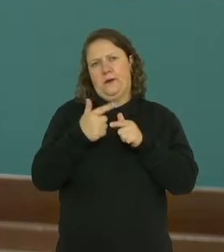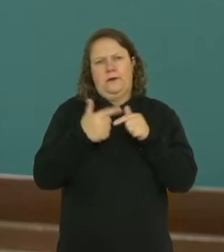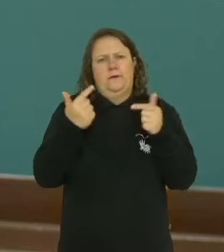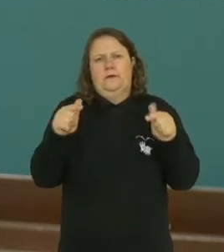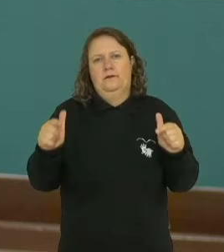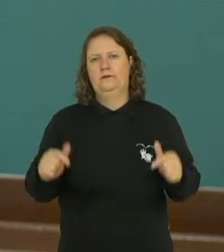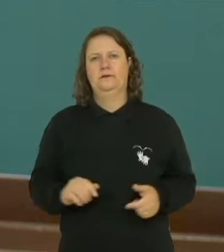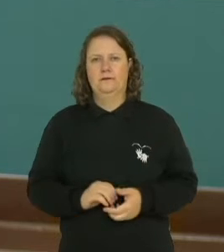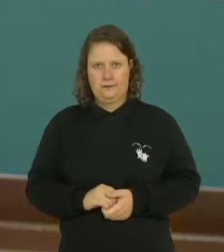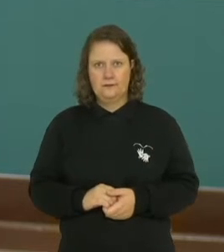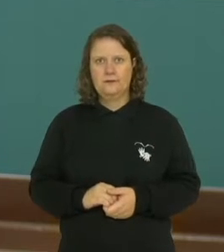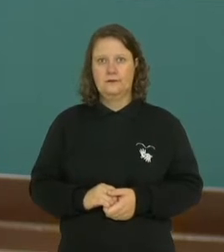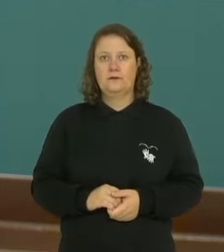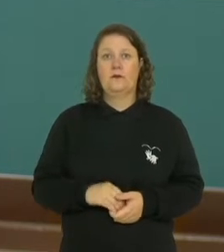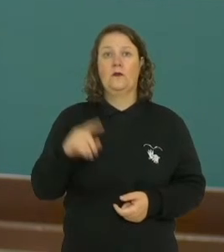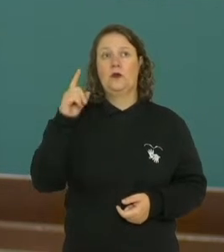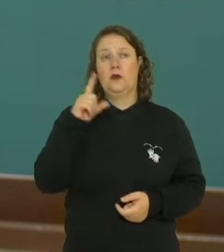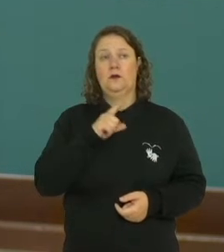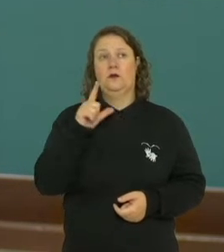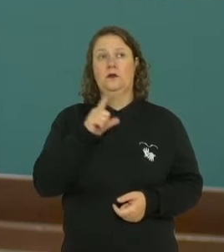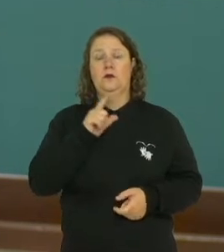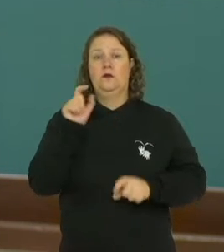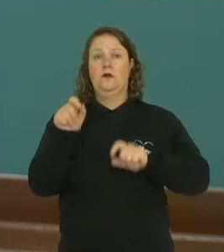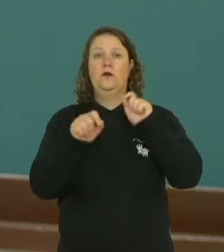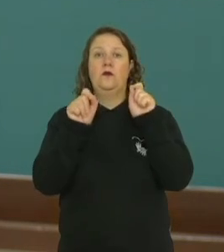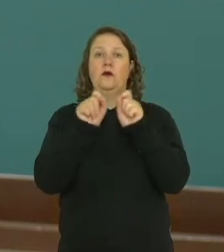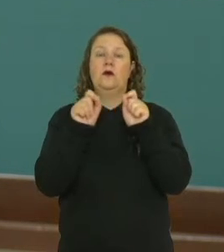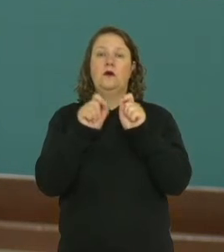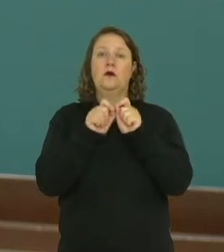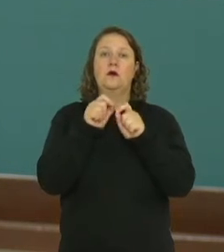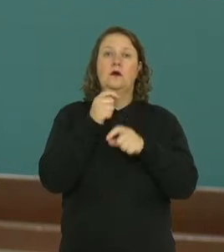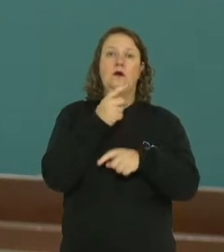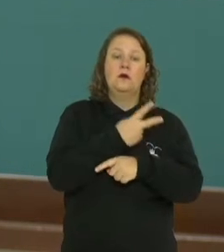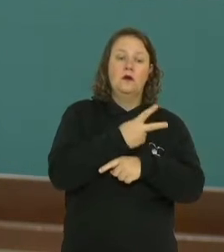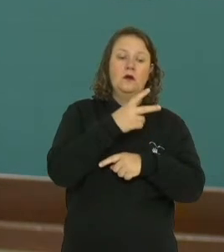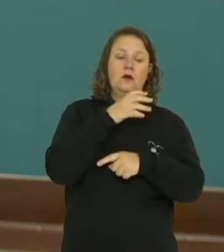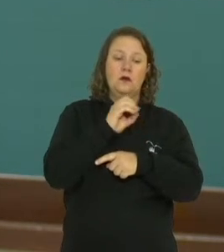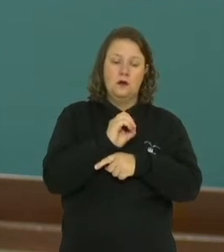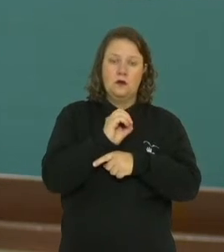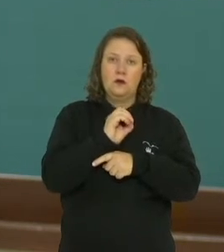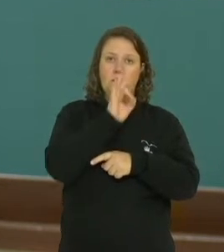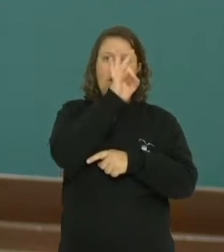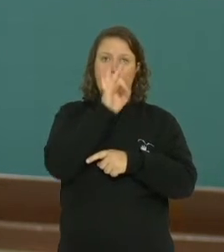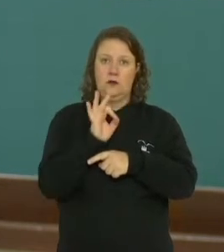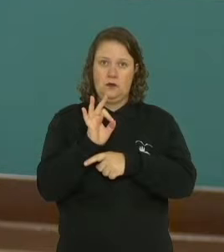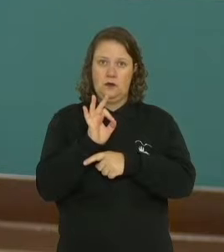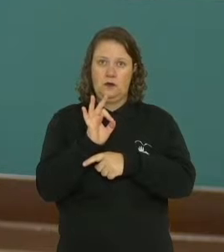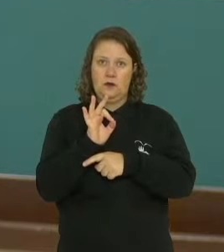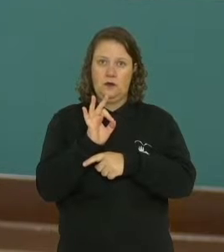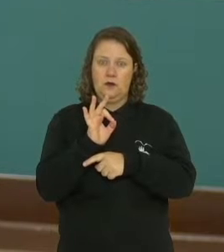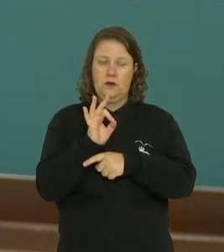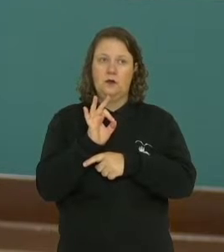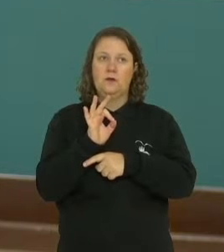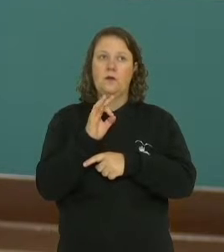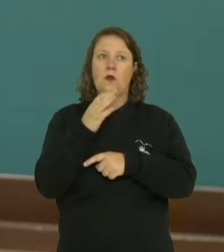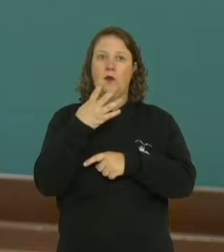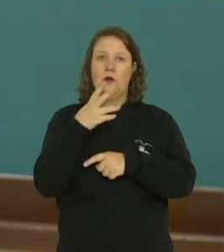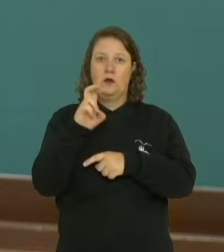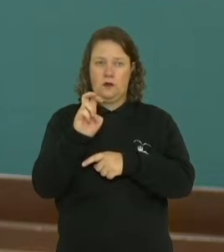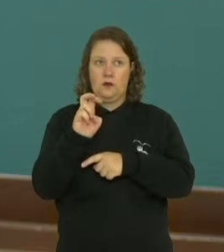diferença. Então, como nós tínhamos que calcular 20% de 45, então era 20%